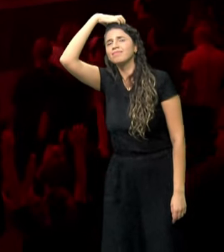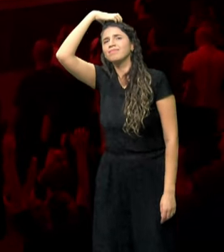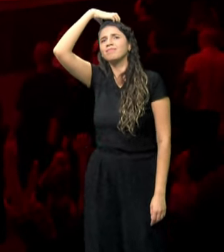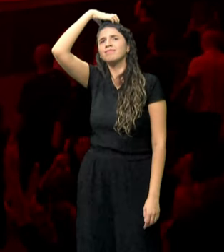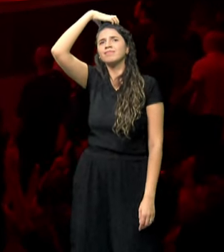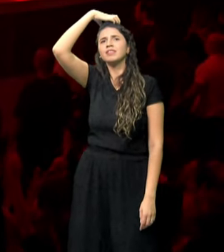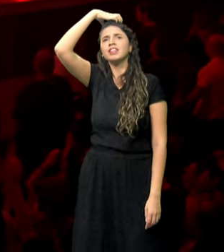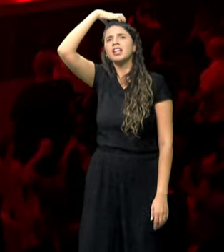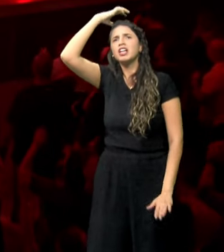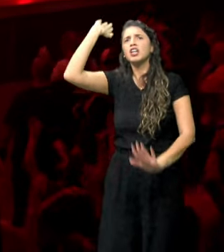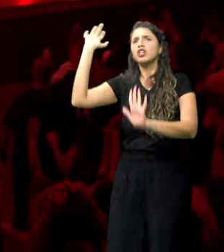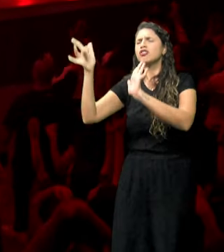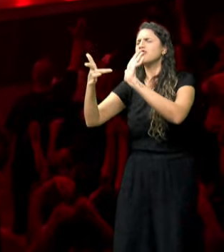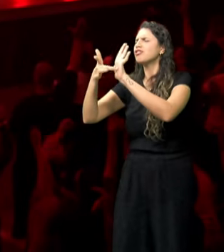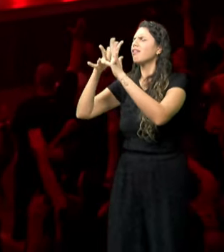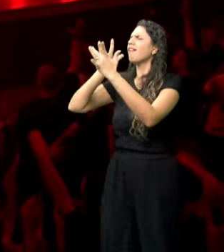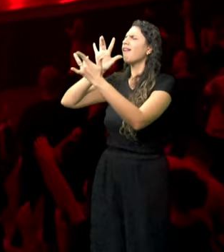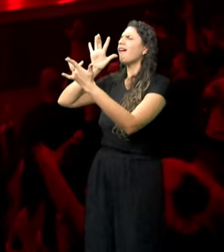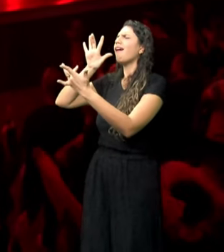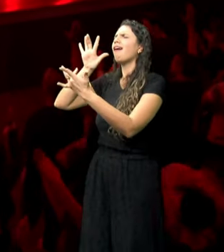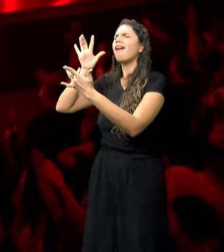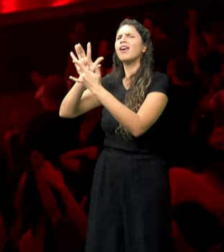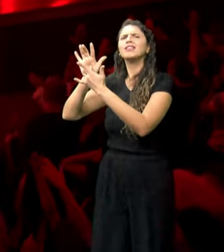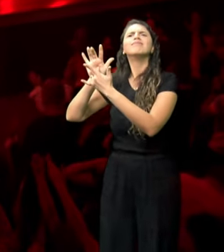Levante suas mãos, adore, adore, adore.